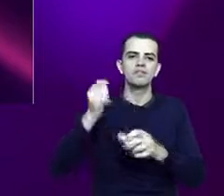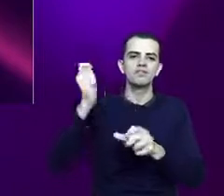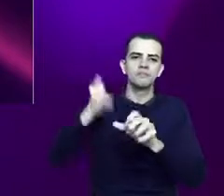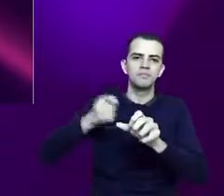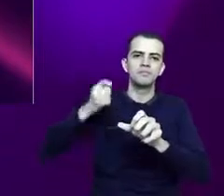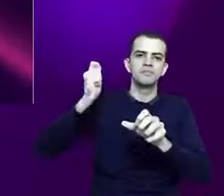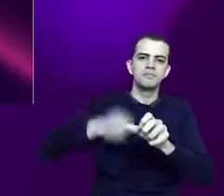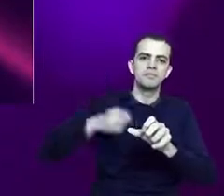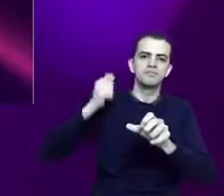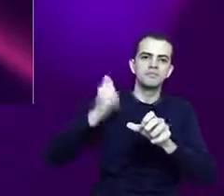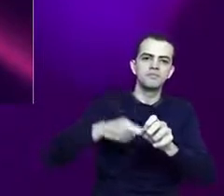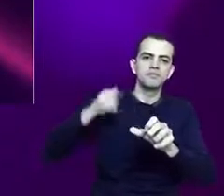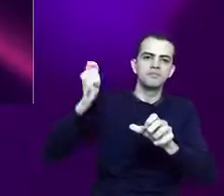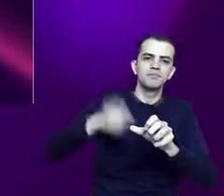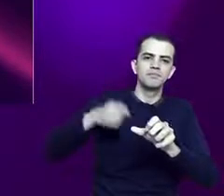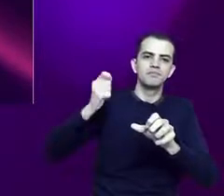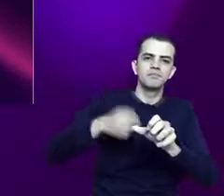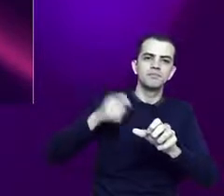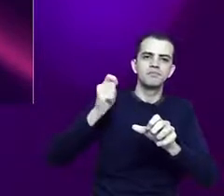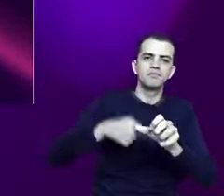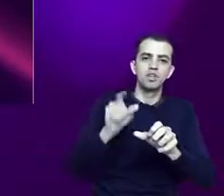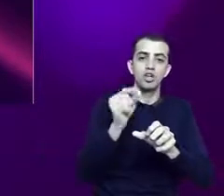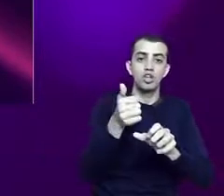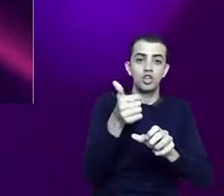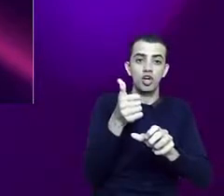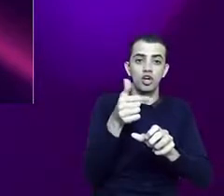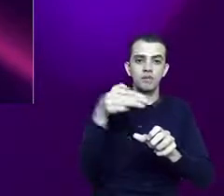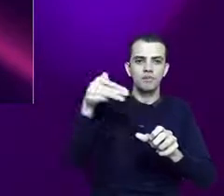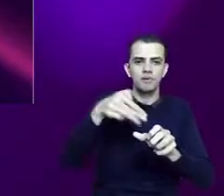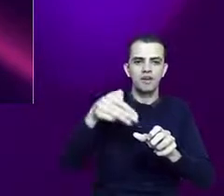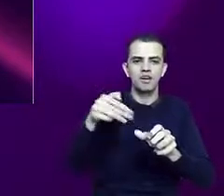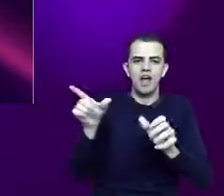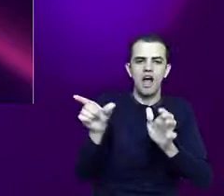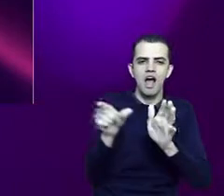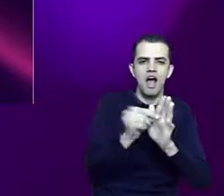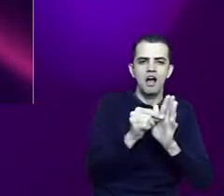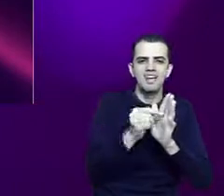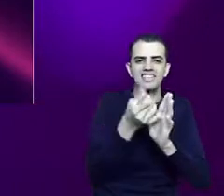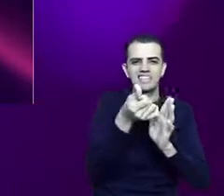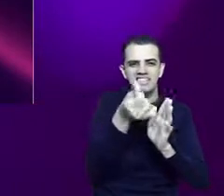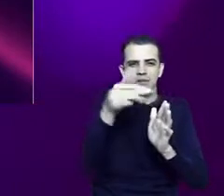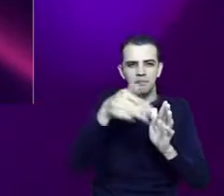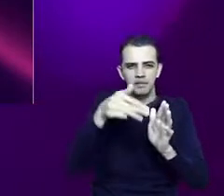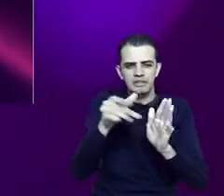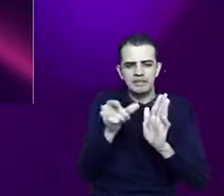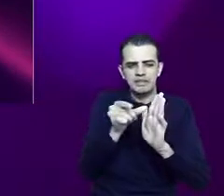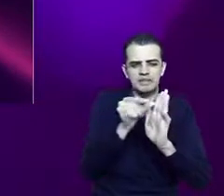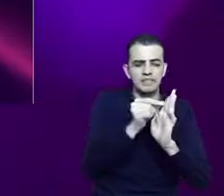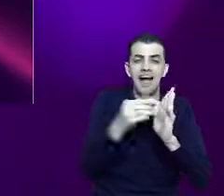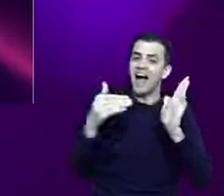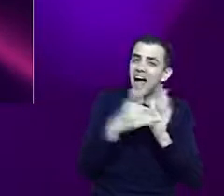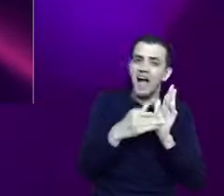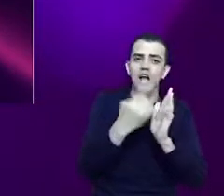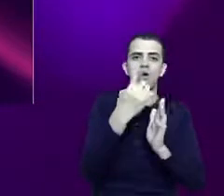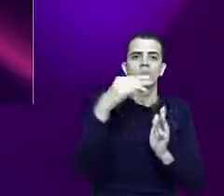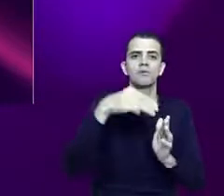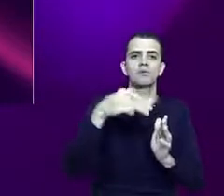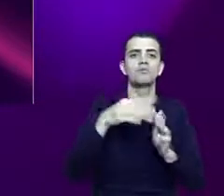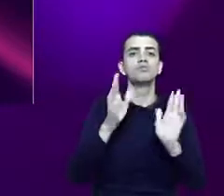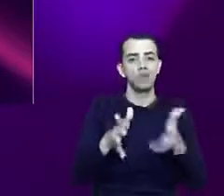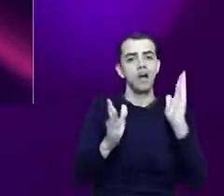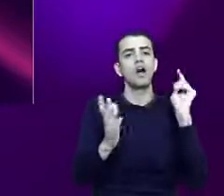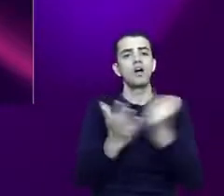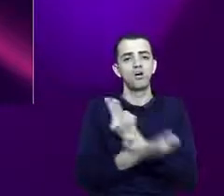6 e até chegar pelo menos a 1 milímetro. Já teve um caso que ficou a 3, não foi